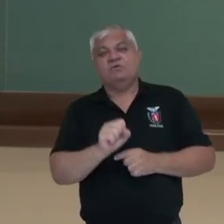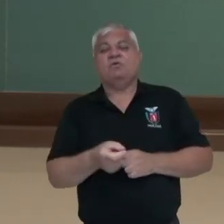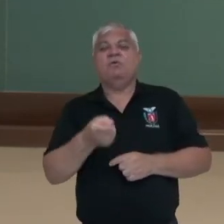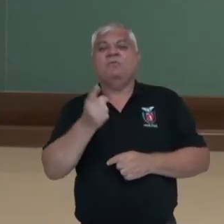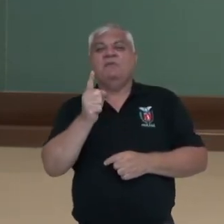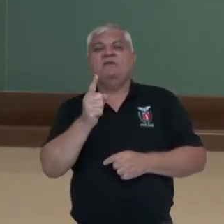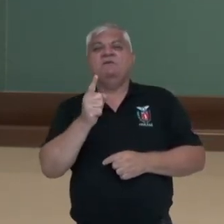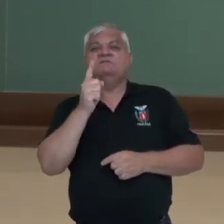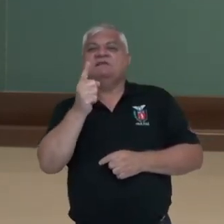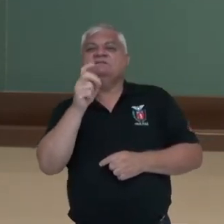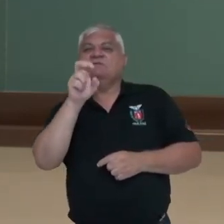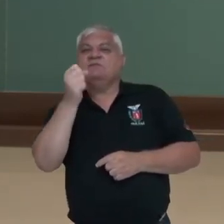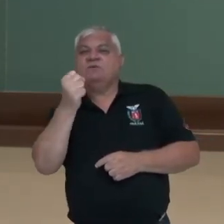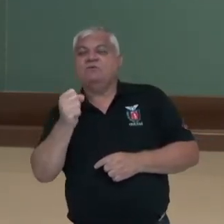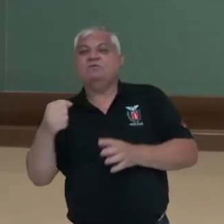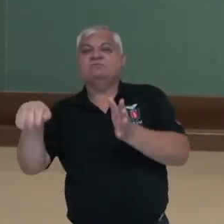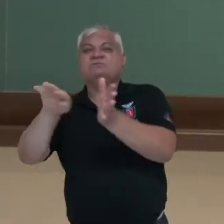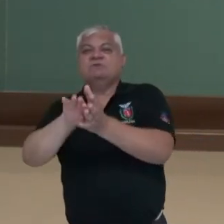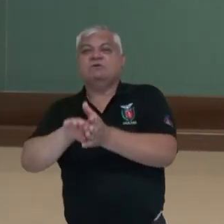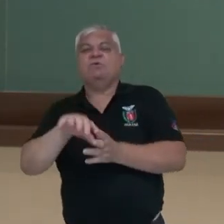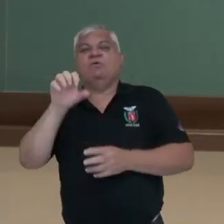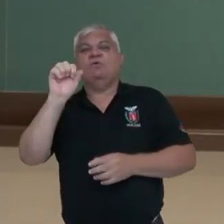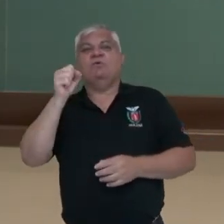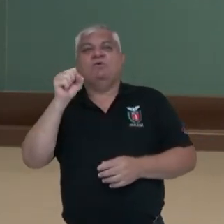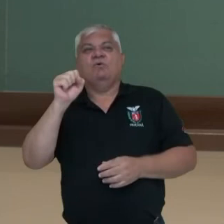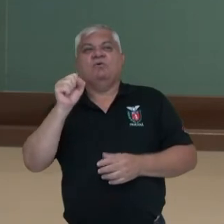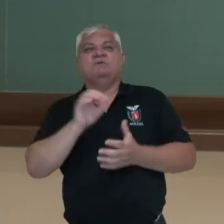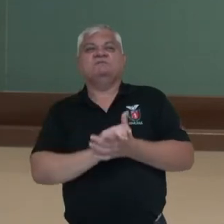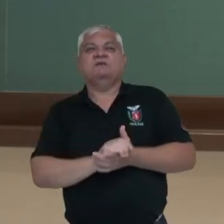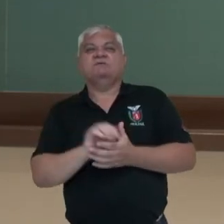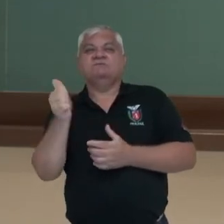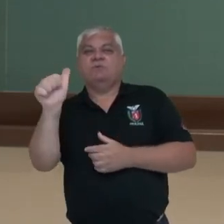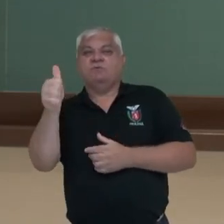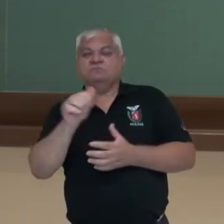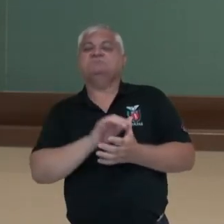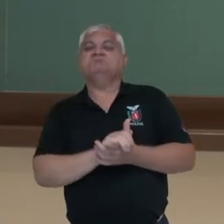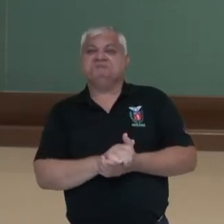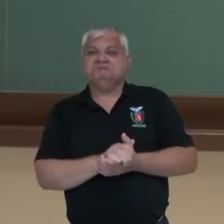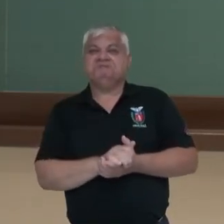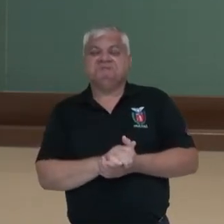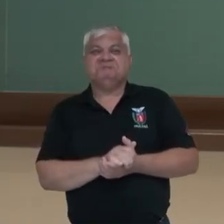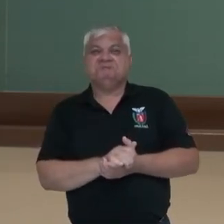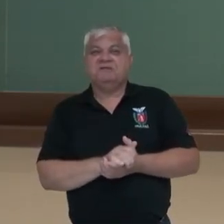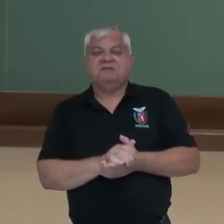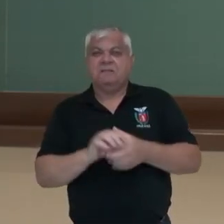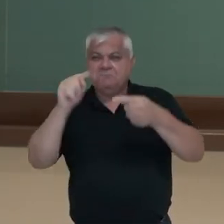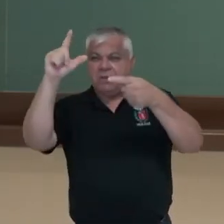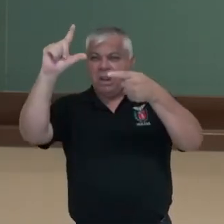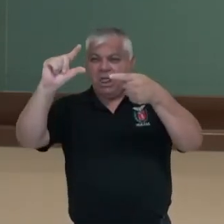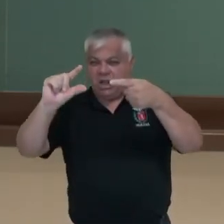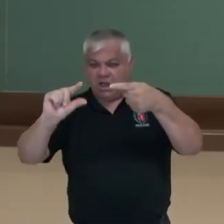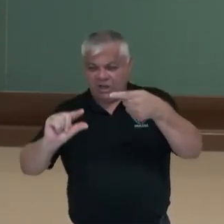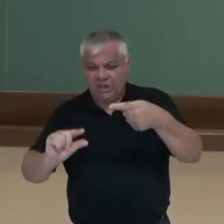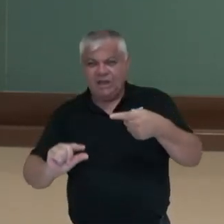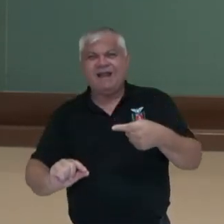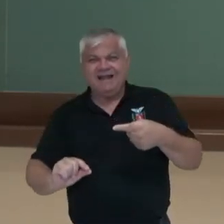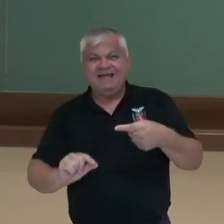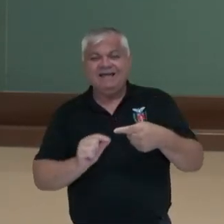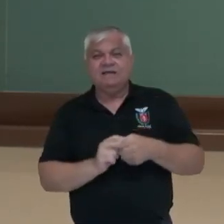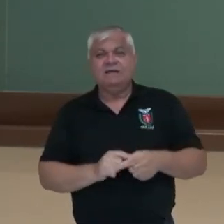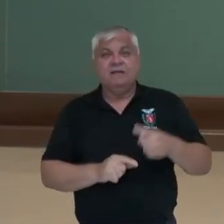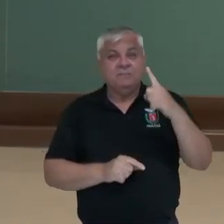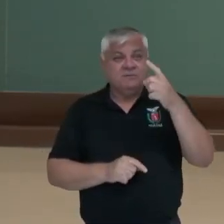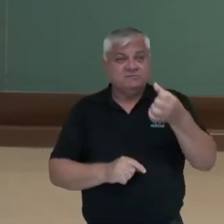embarcados num navio. Quantos voltaram? 8. Quantos desembarcaram? 811. Nunca bate as contas, né?